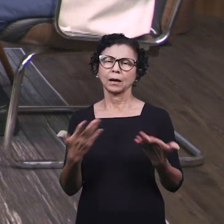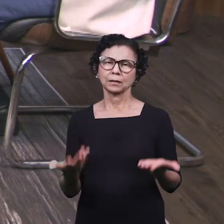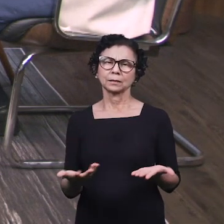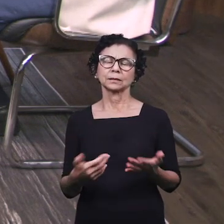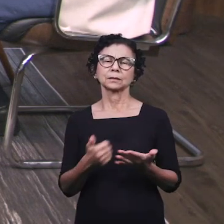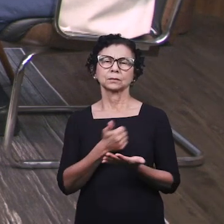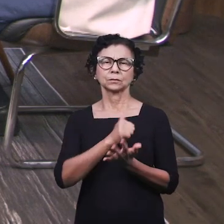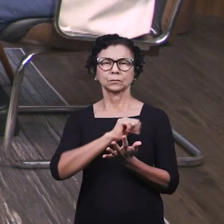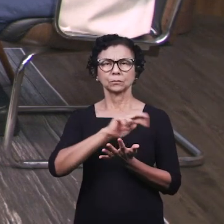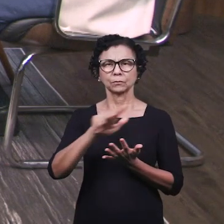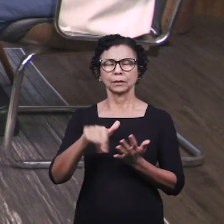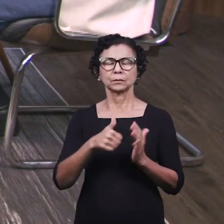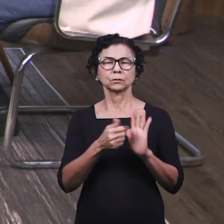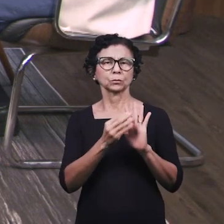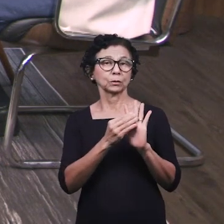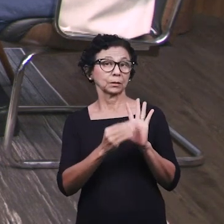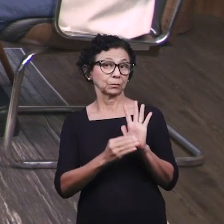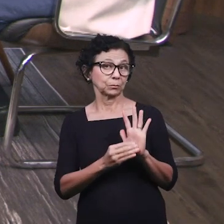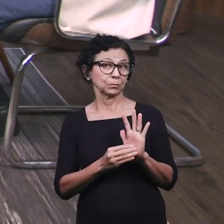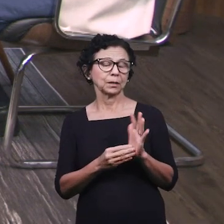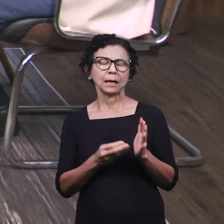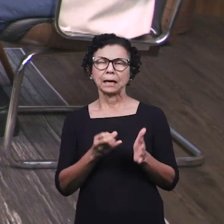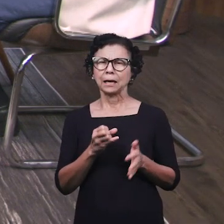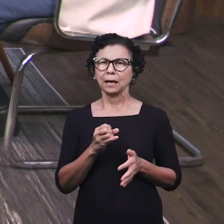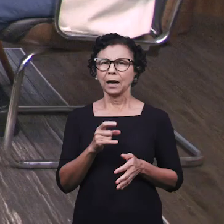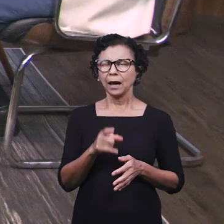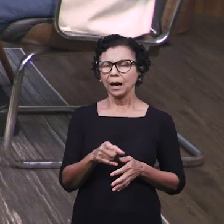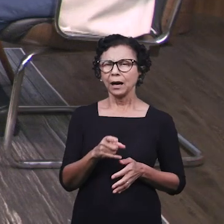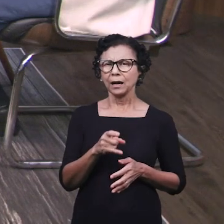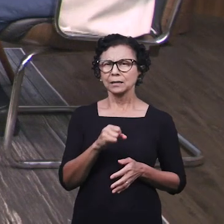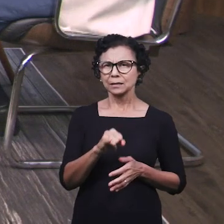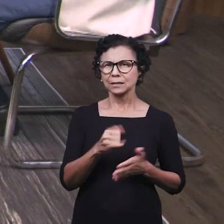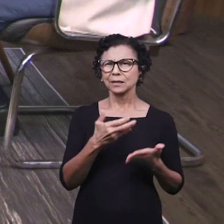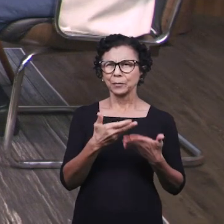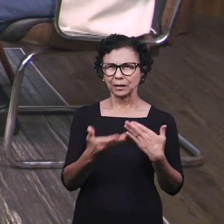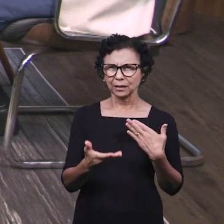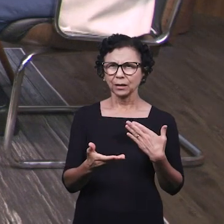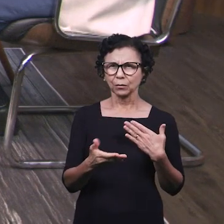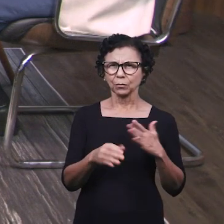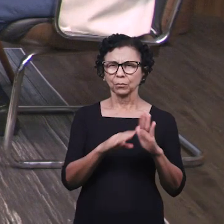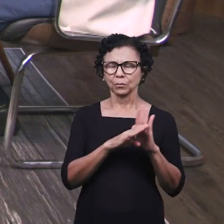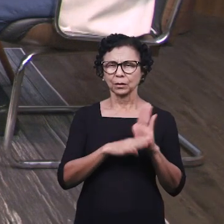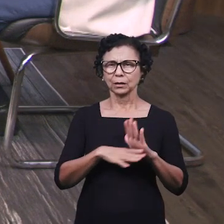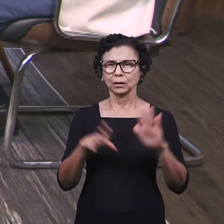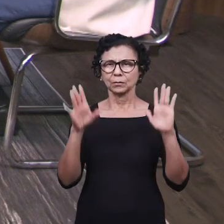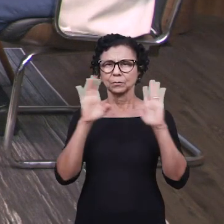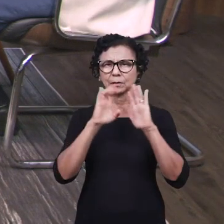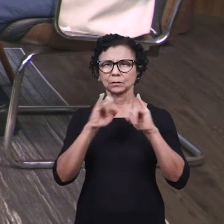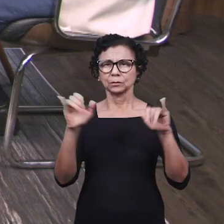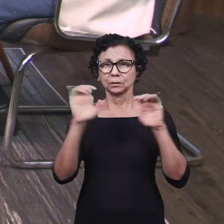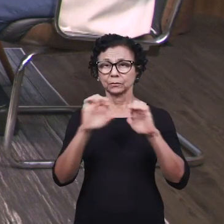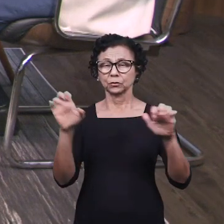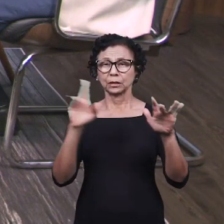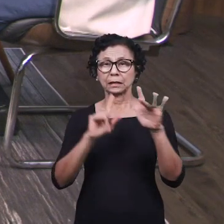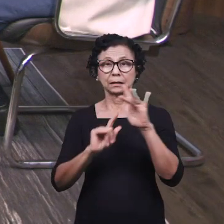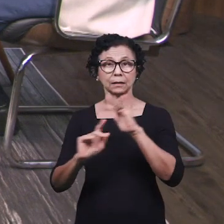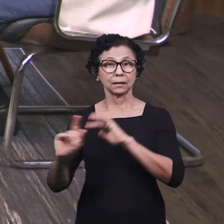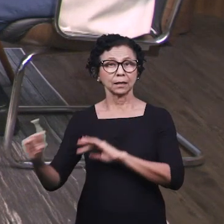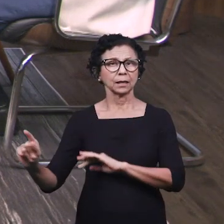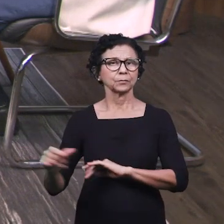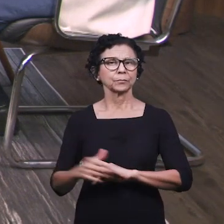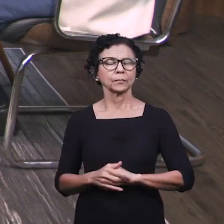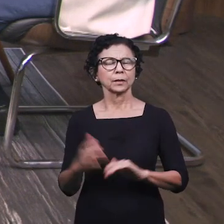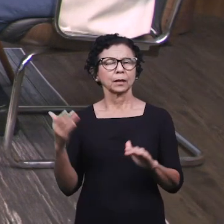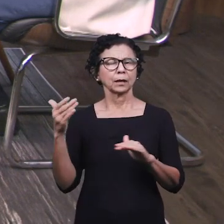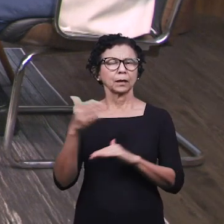de conteúdos, né? Nós temos um programa, aliás, se você não assistiu ainda, assista o programa Anunciando o Evangelho Eterno, que é um programa notável,